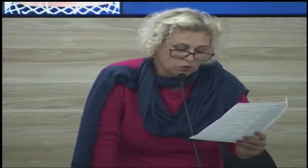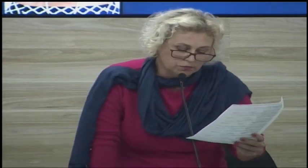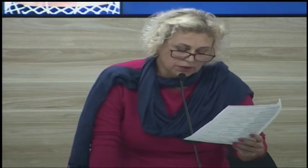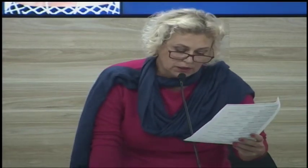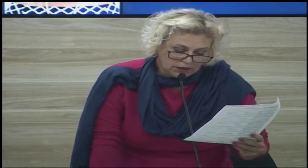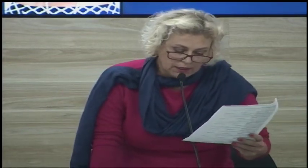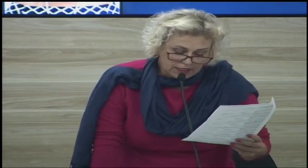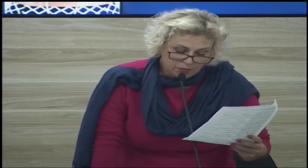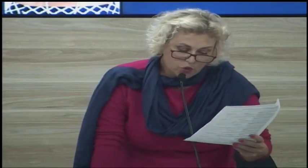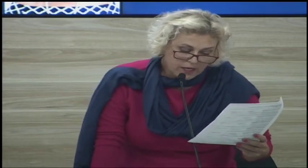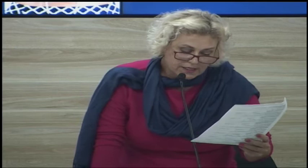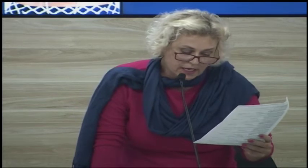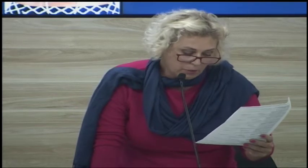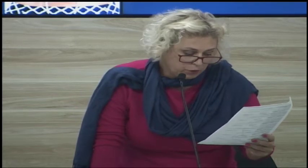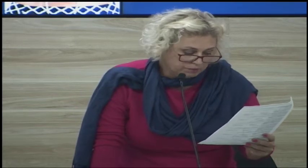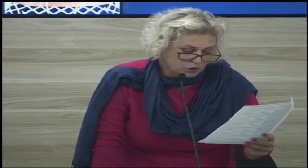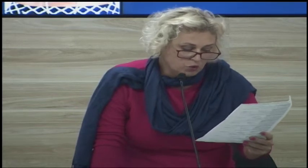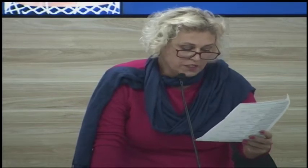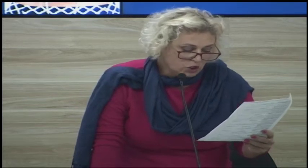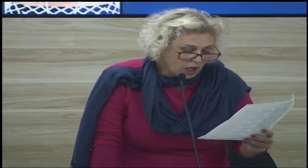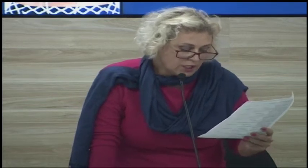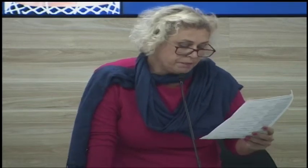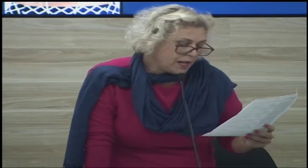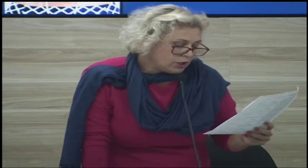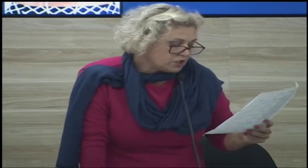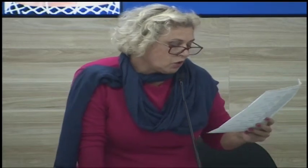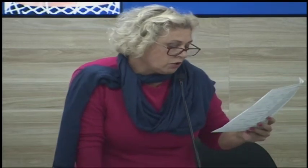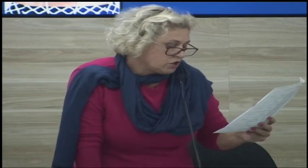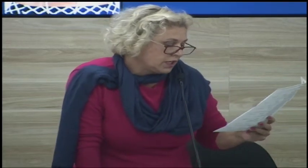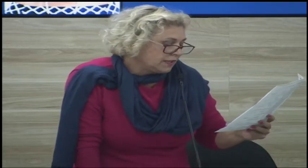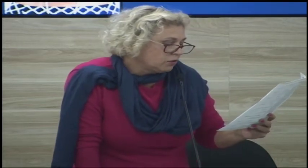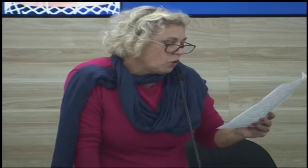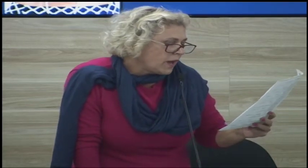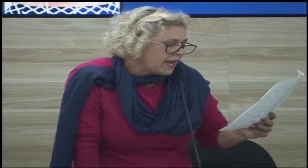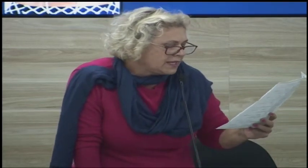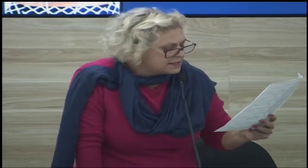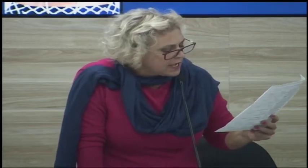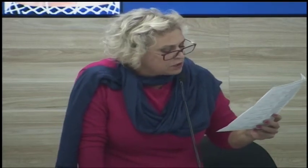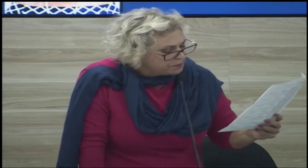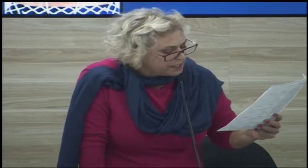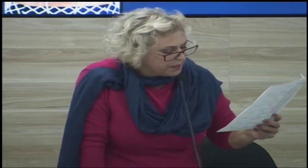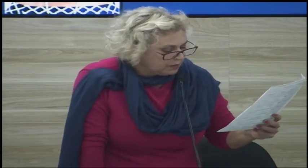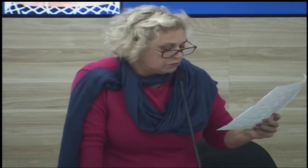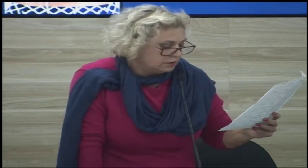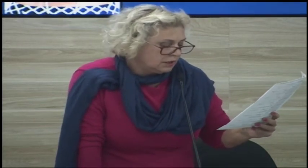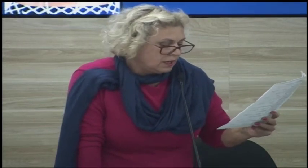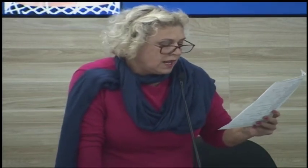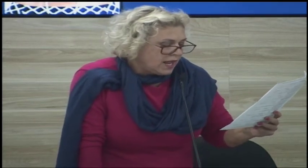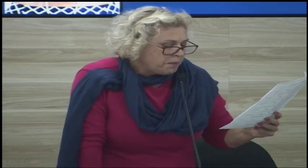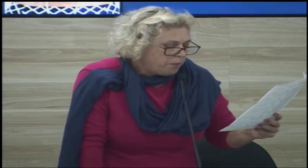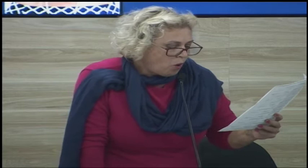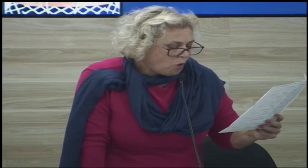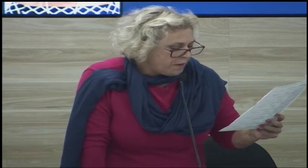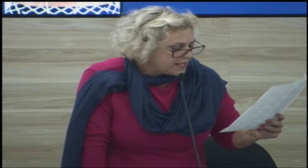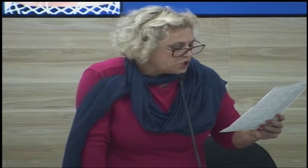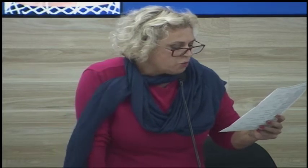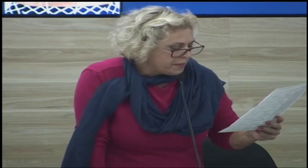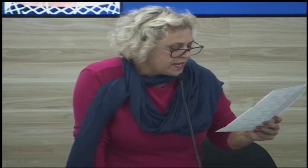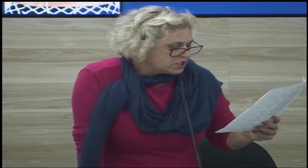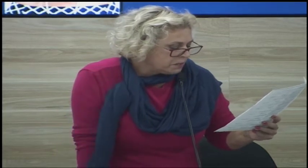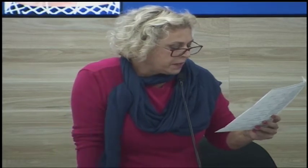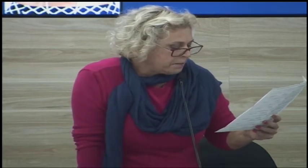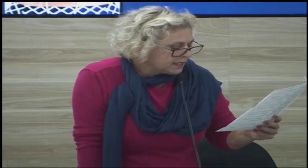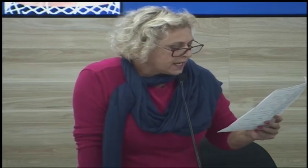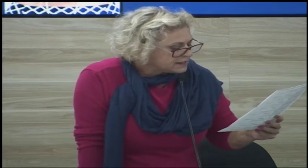brasil temos um exemplo de uma escola de belo horizonte que tentou realizar o experimento em pouco mais de um